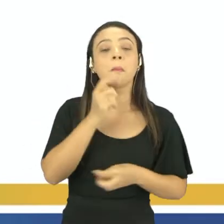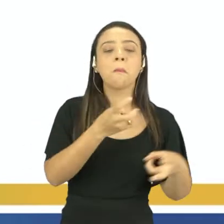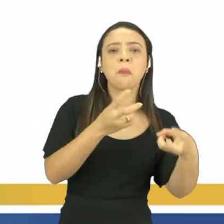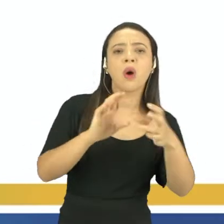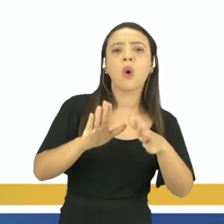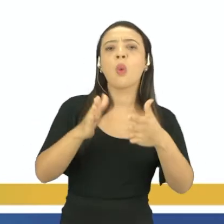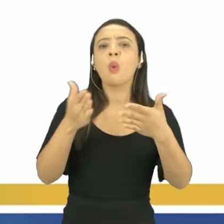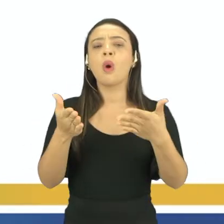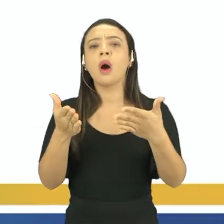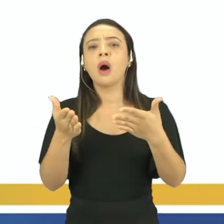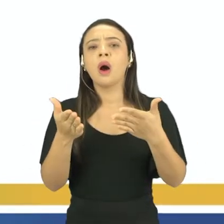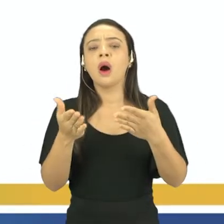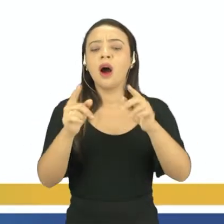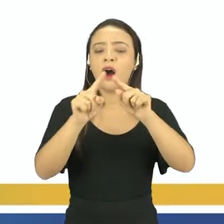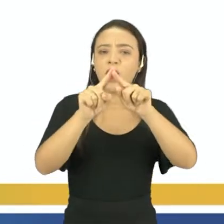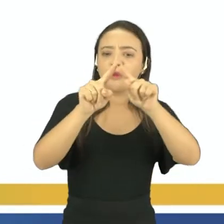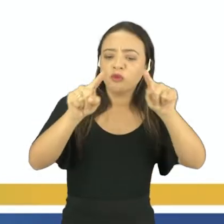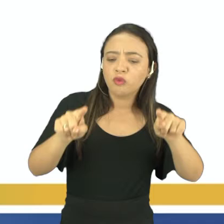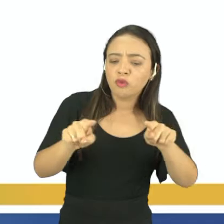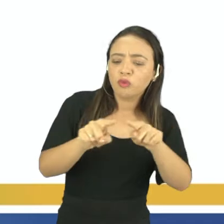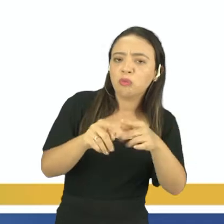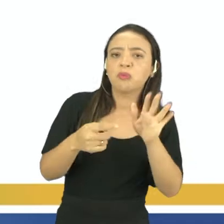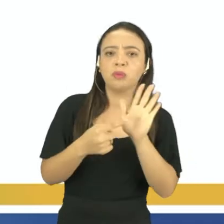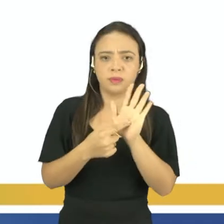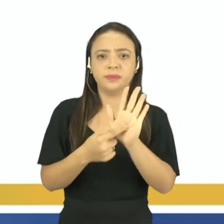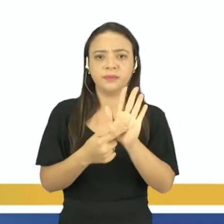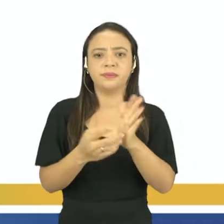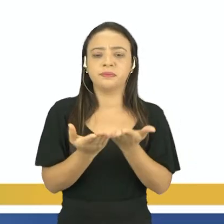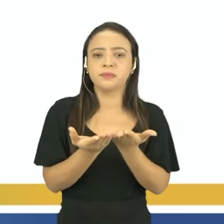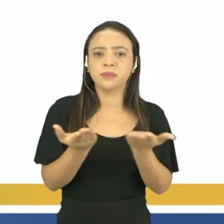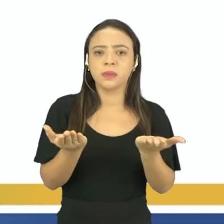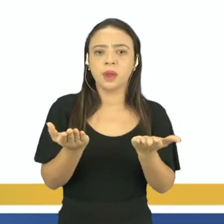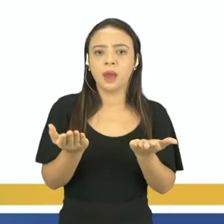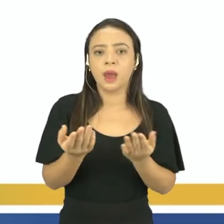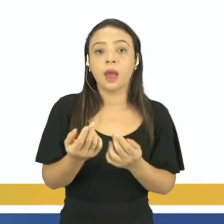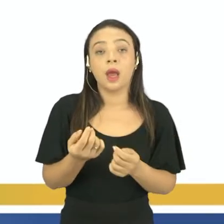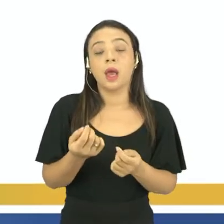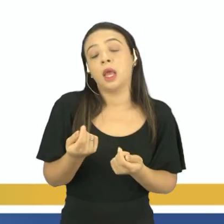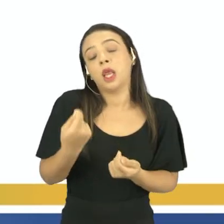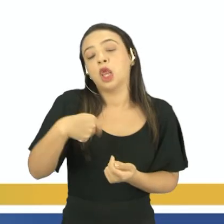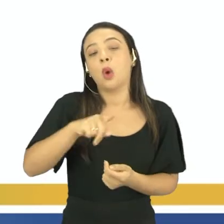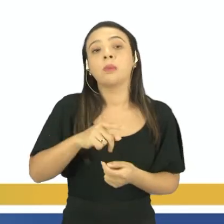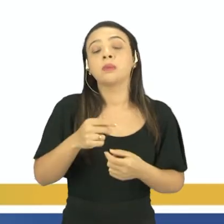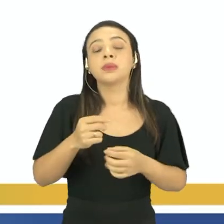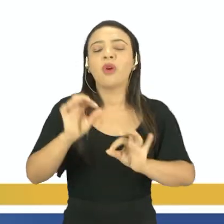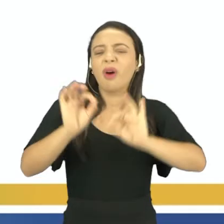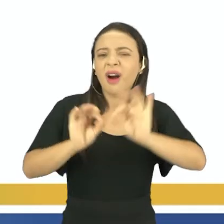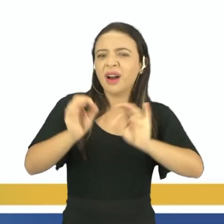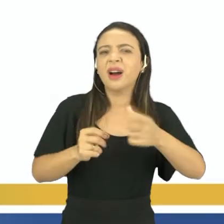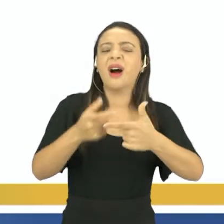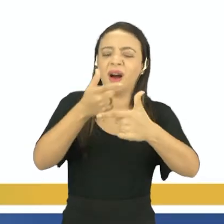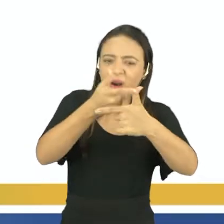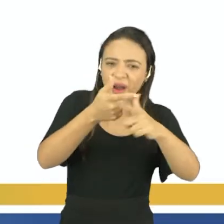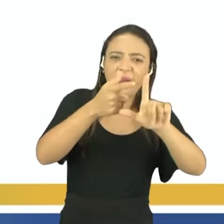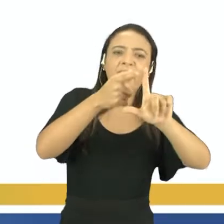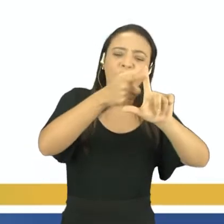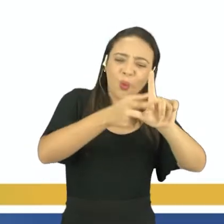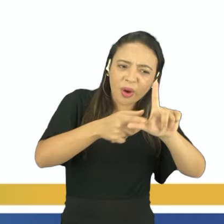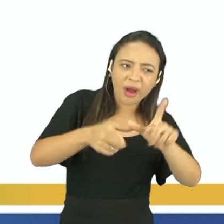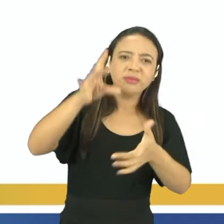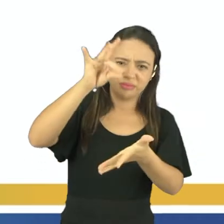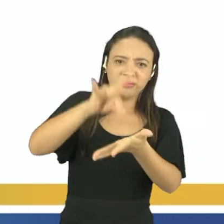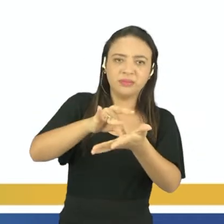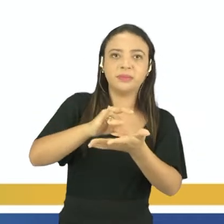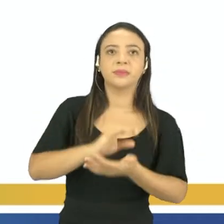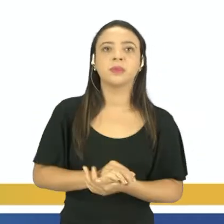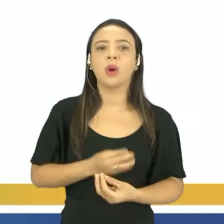né, que estão dispostas nesse plano, sem ser preciso construir precisamente o seu gráfico. Então, vamos entender o